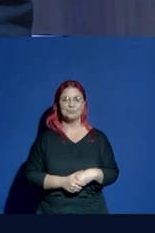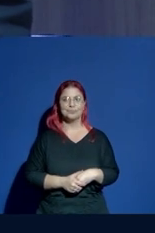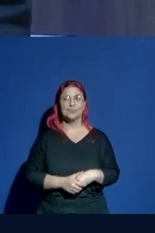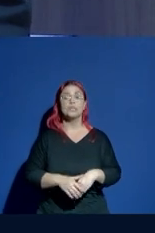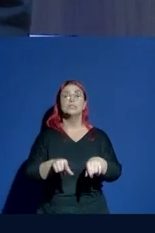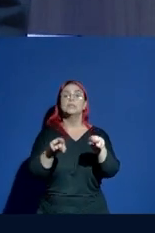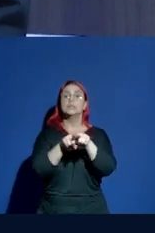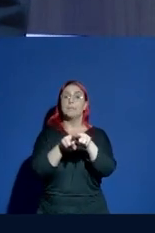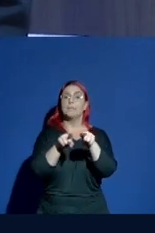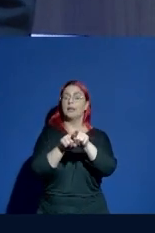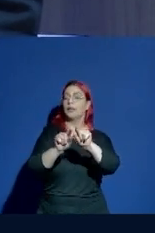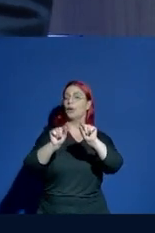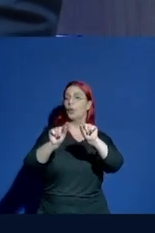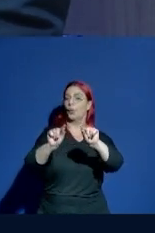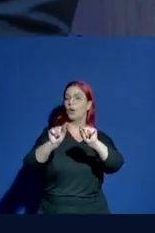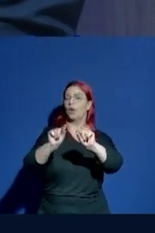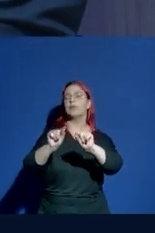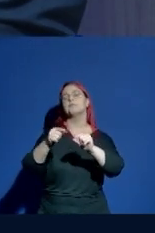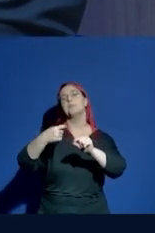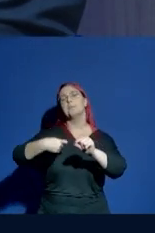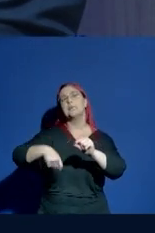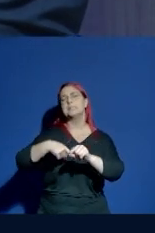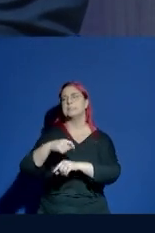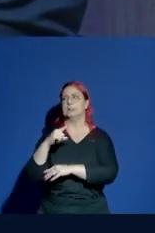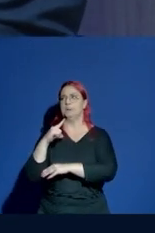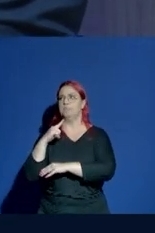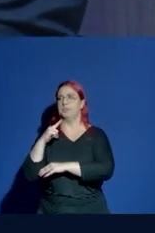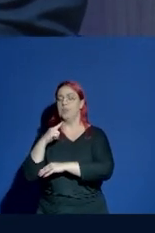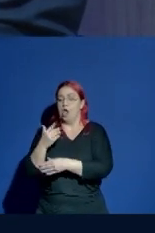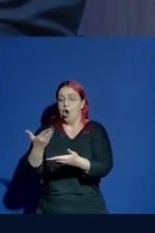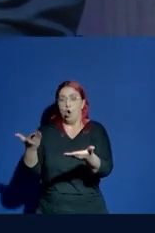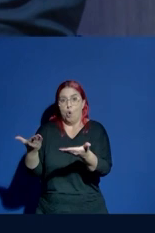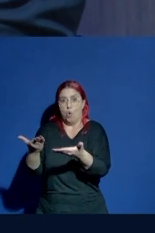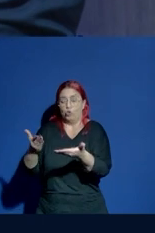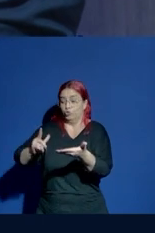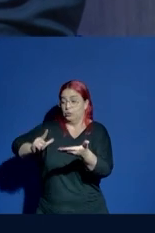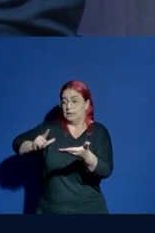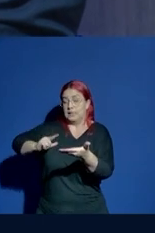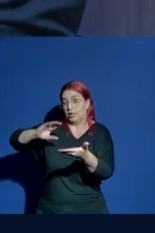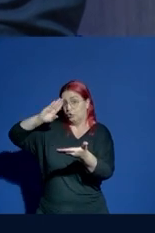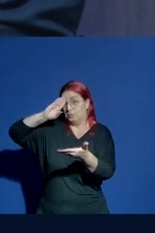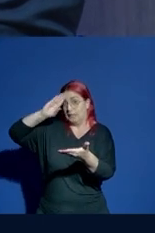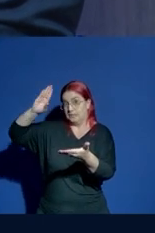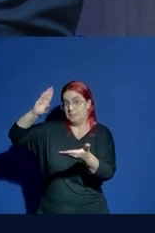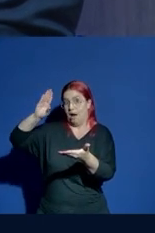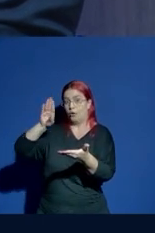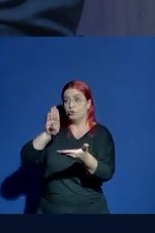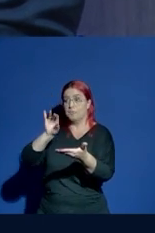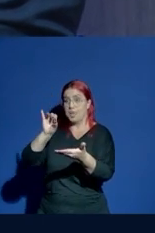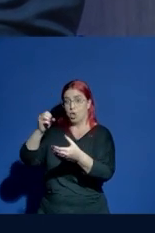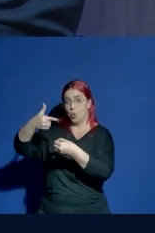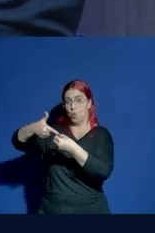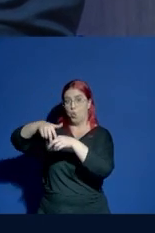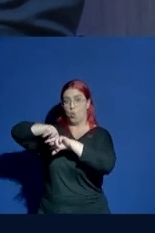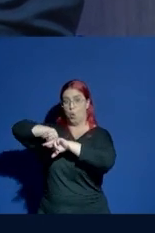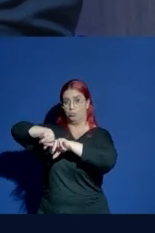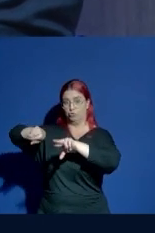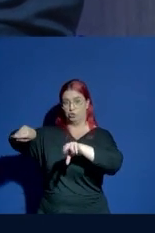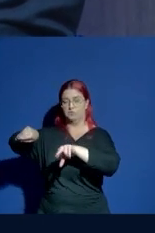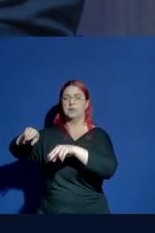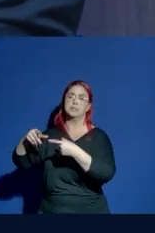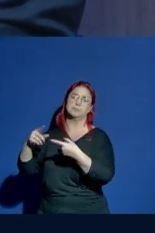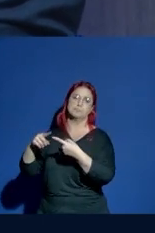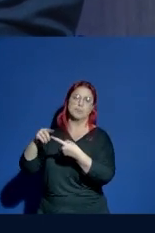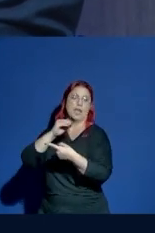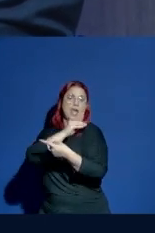nós temos que conciliar a nossa atual Matriz de biocombustíveis né do